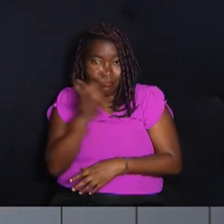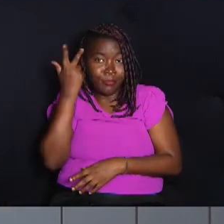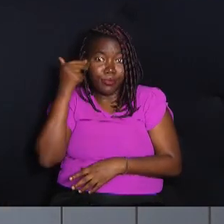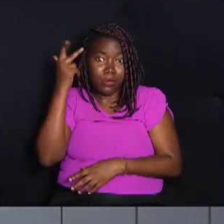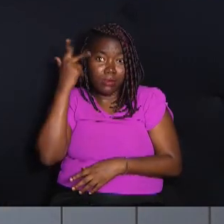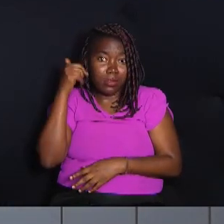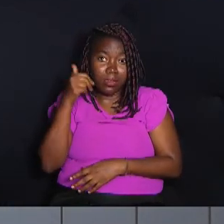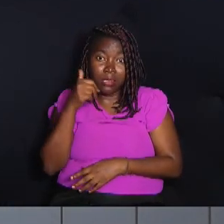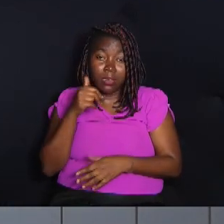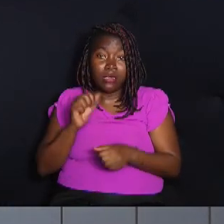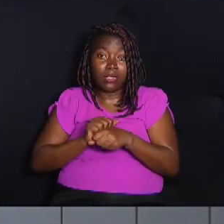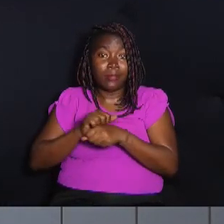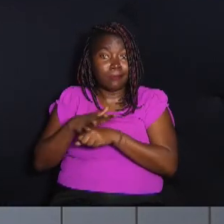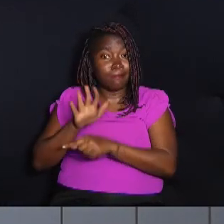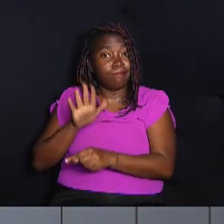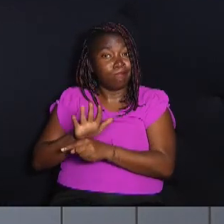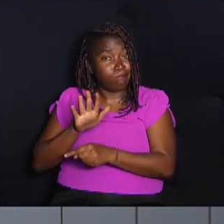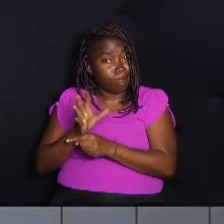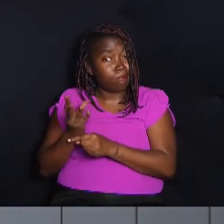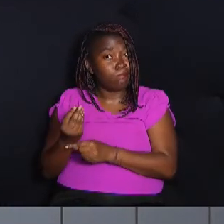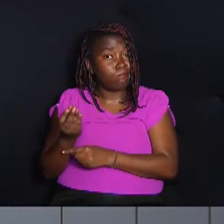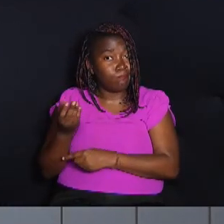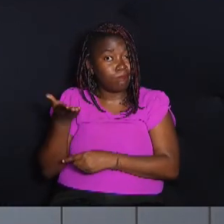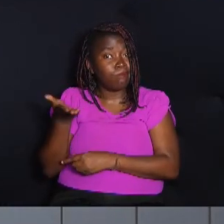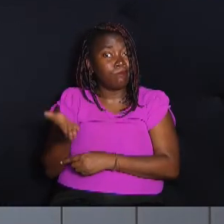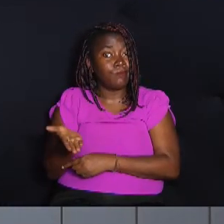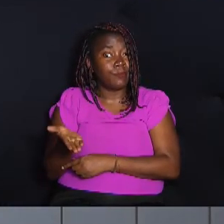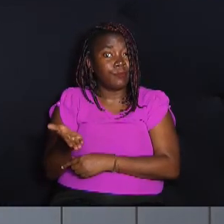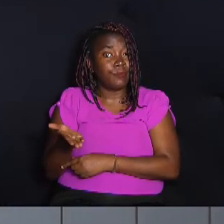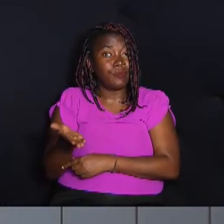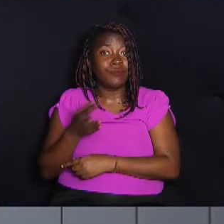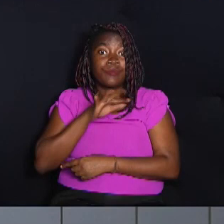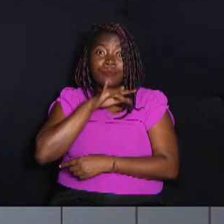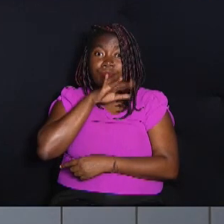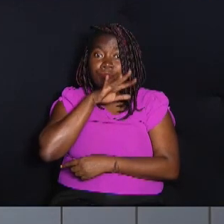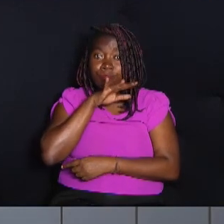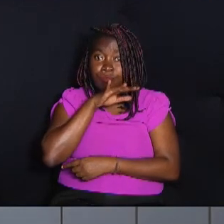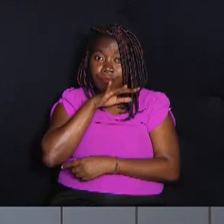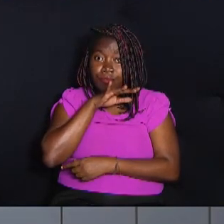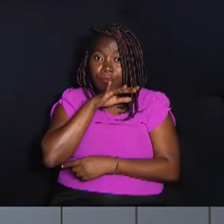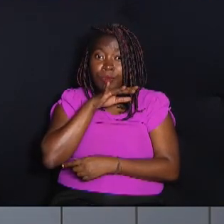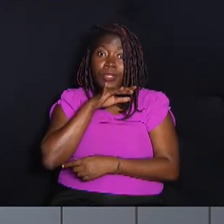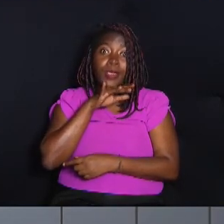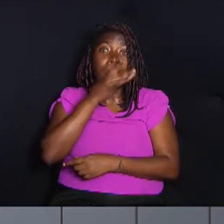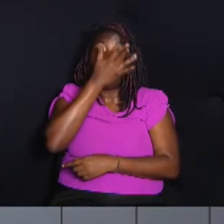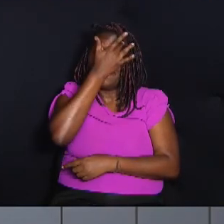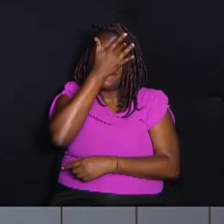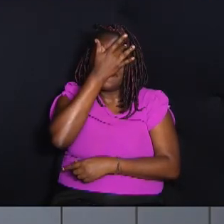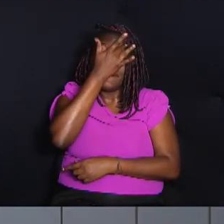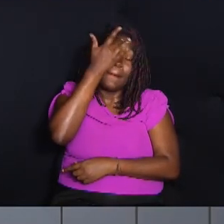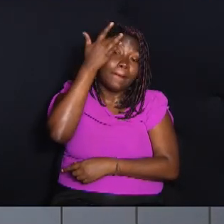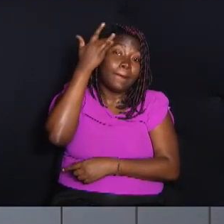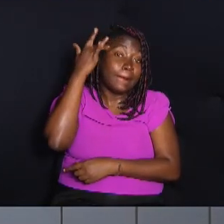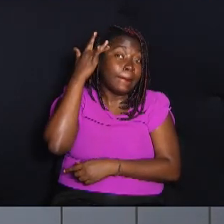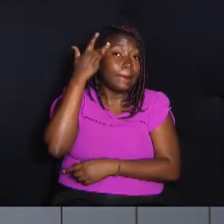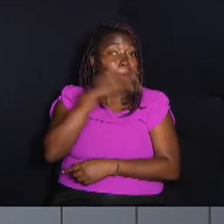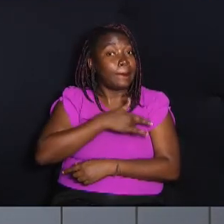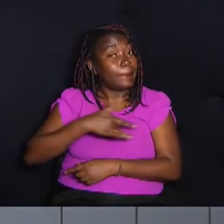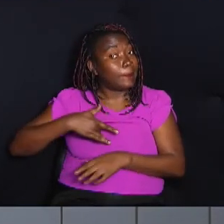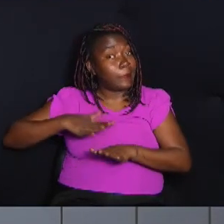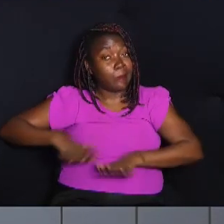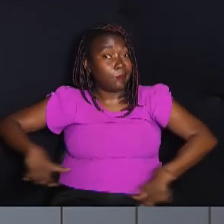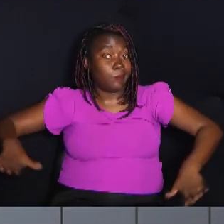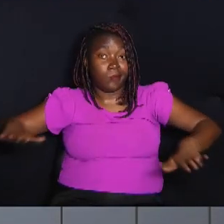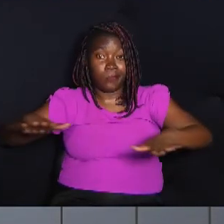a pandemia contribuiu muito para isso, é ruim para a saúde coletiva, de modo geral. Não